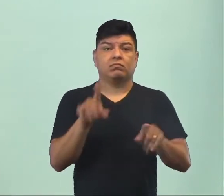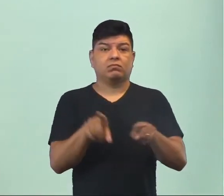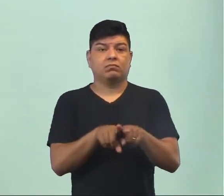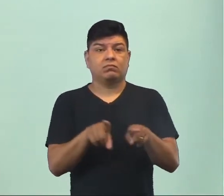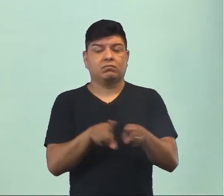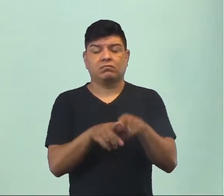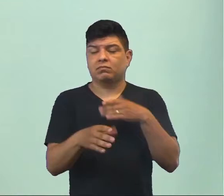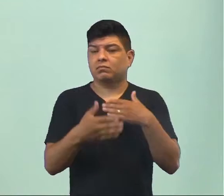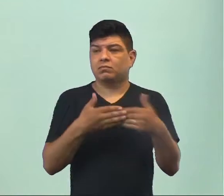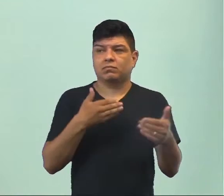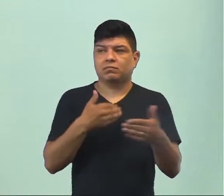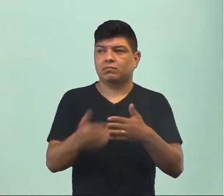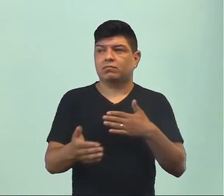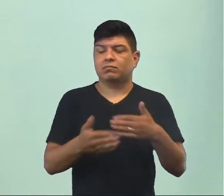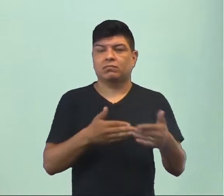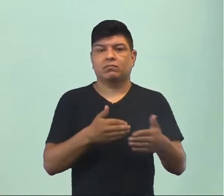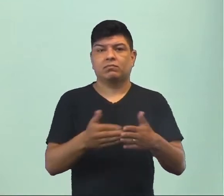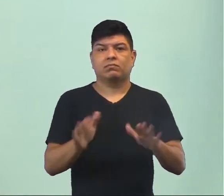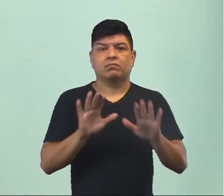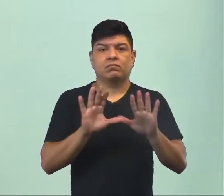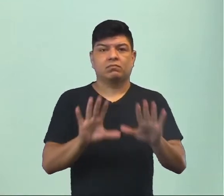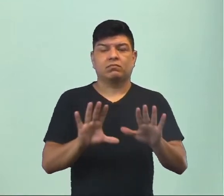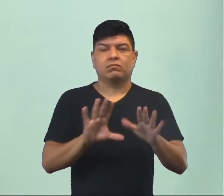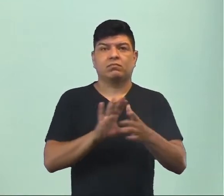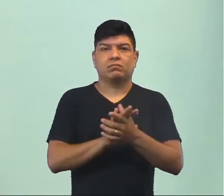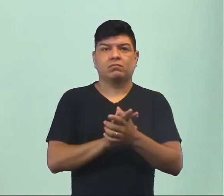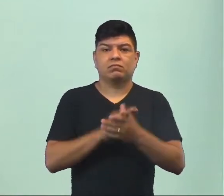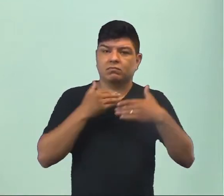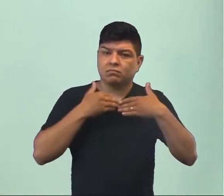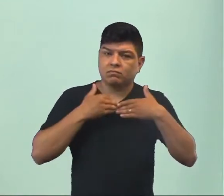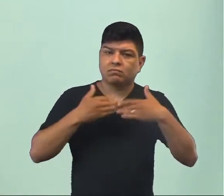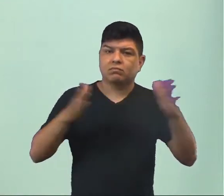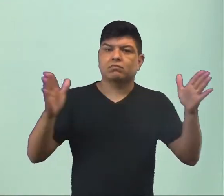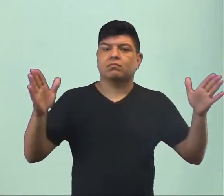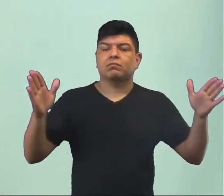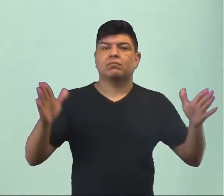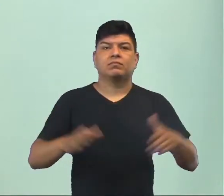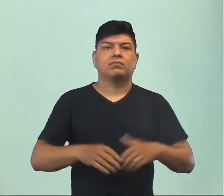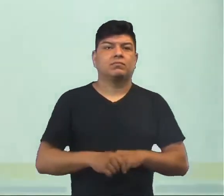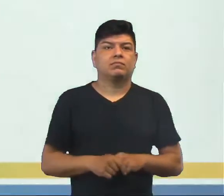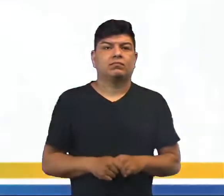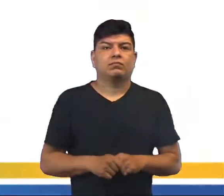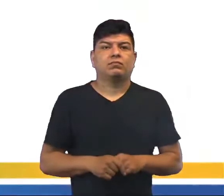desconsiderando qualquer tipo de abertura.